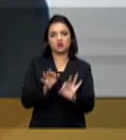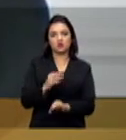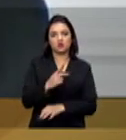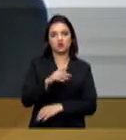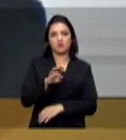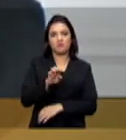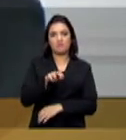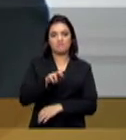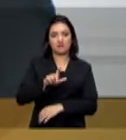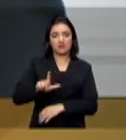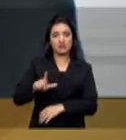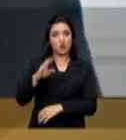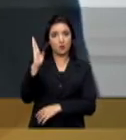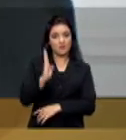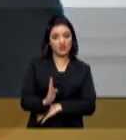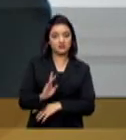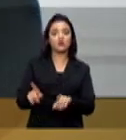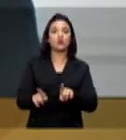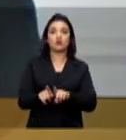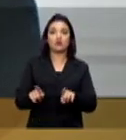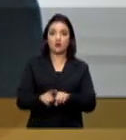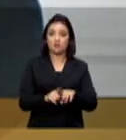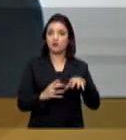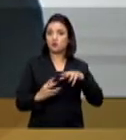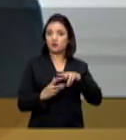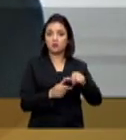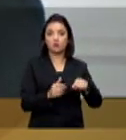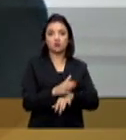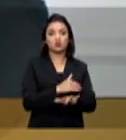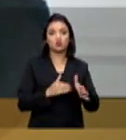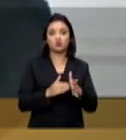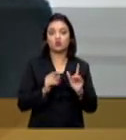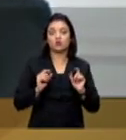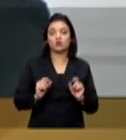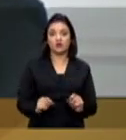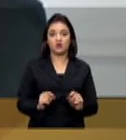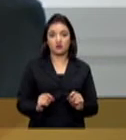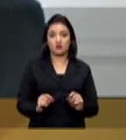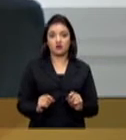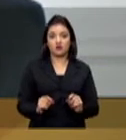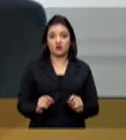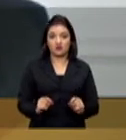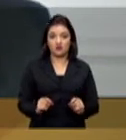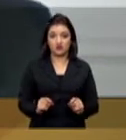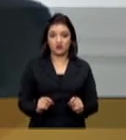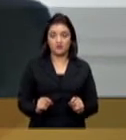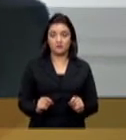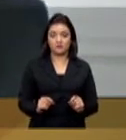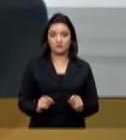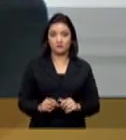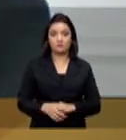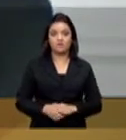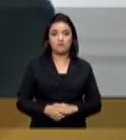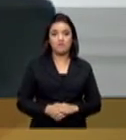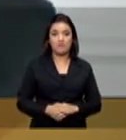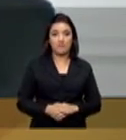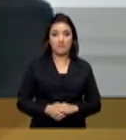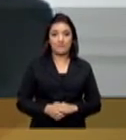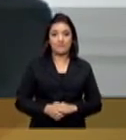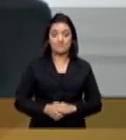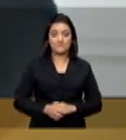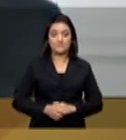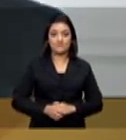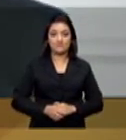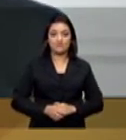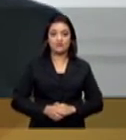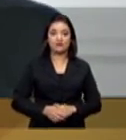só brasileiro, mas do mundo todo, princípios da reserva legal e da anterioridade em matéria penal. Não há crime